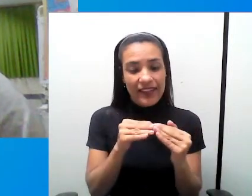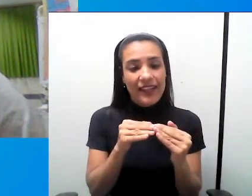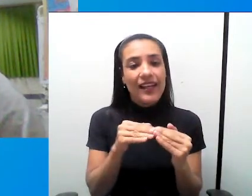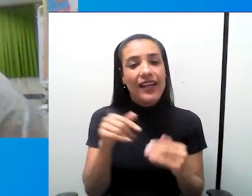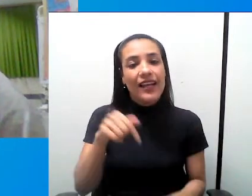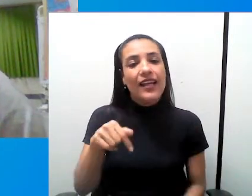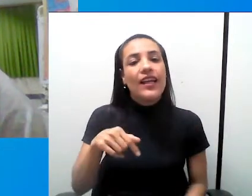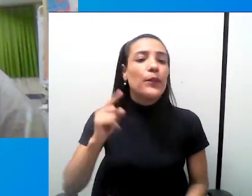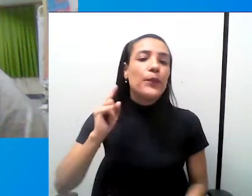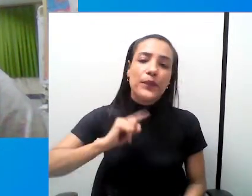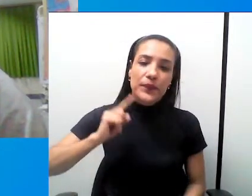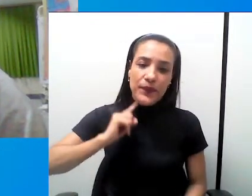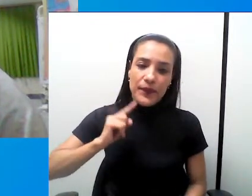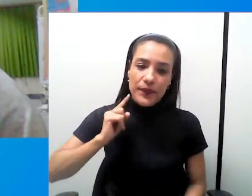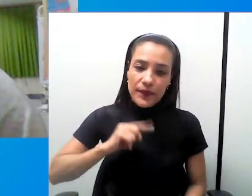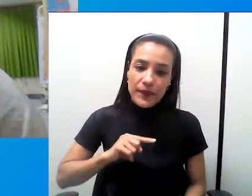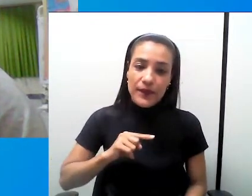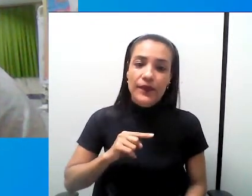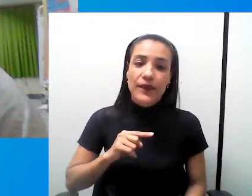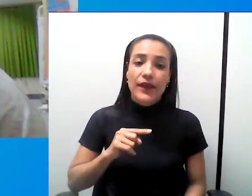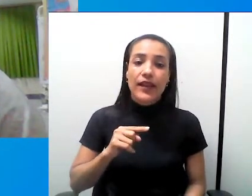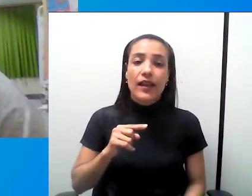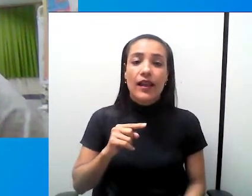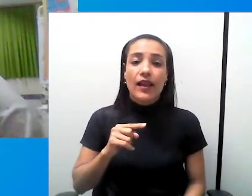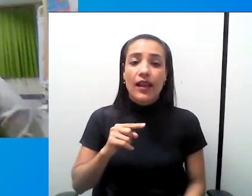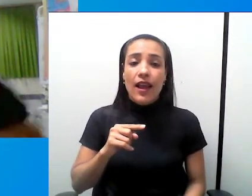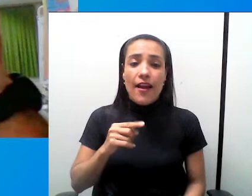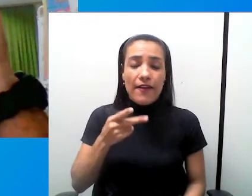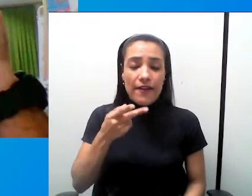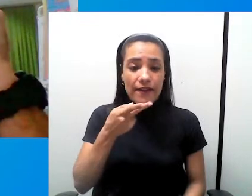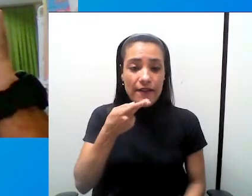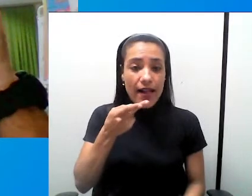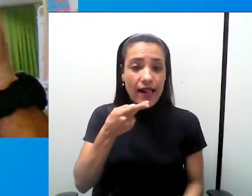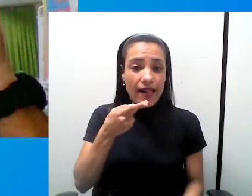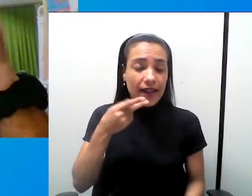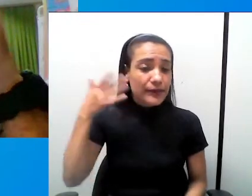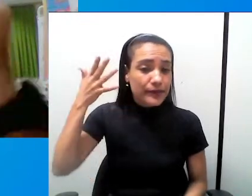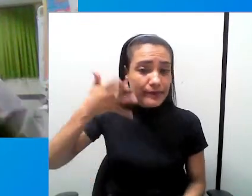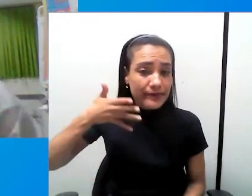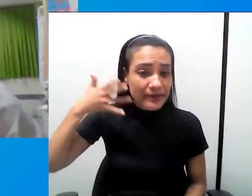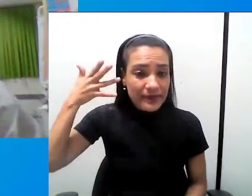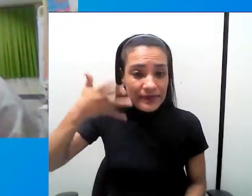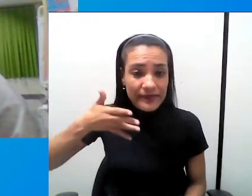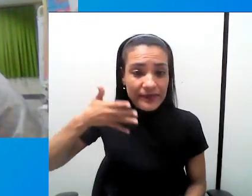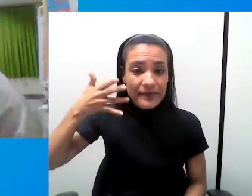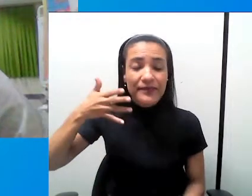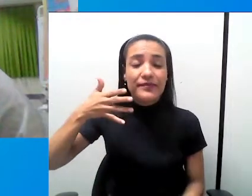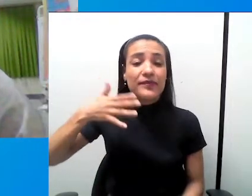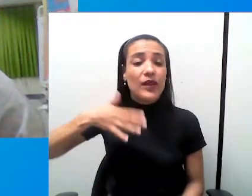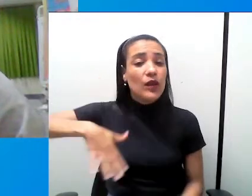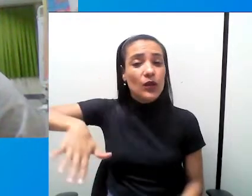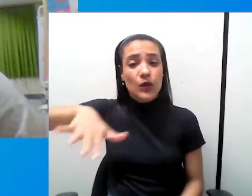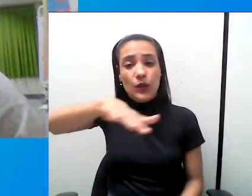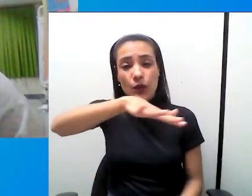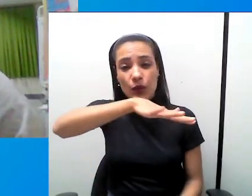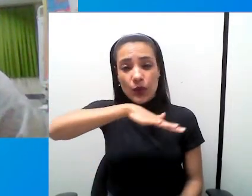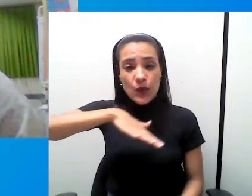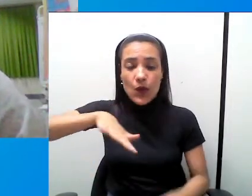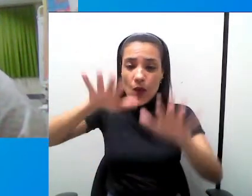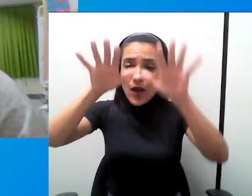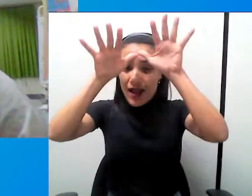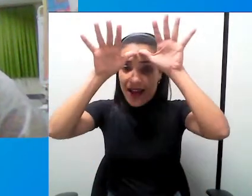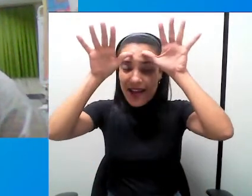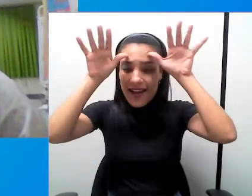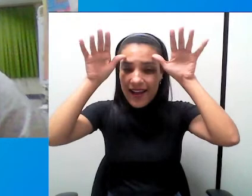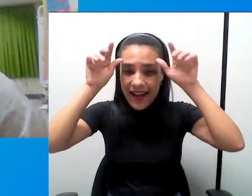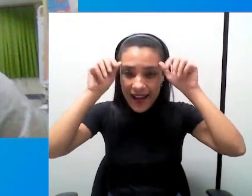Gerais, falando com um imenso e indescritível prazer com os nossos colegas aí do Acre, com